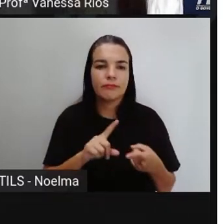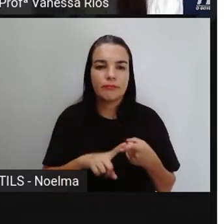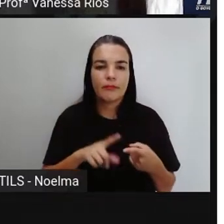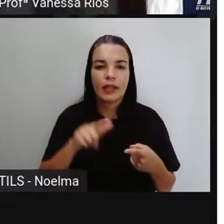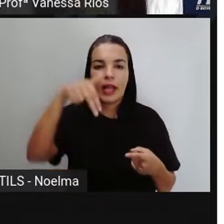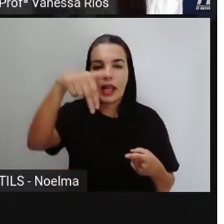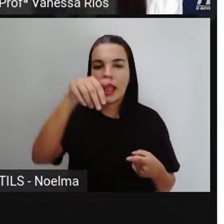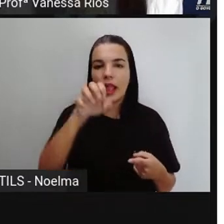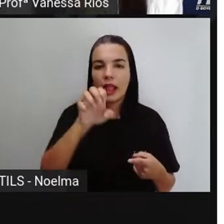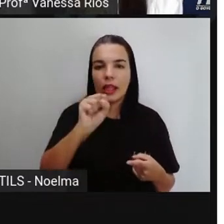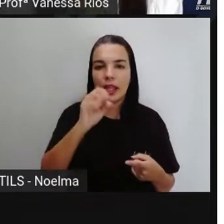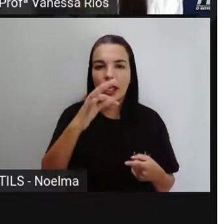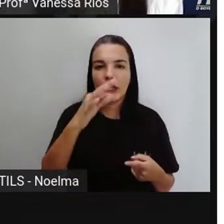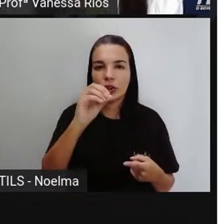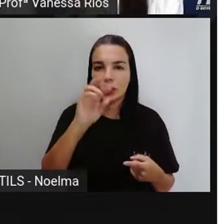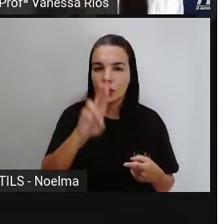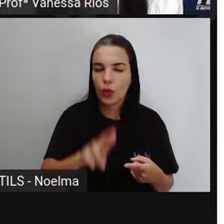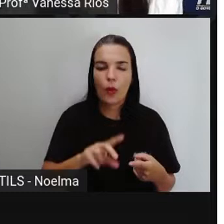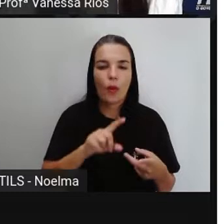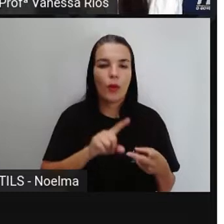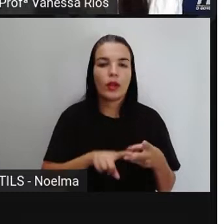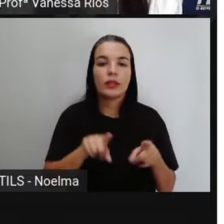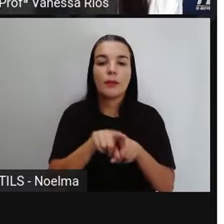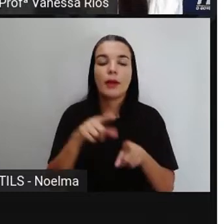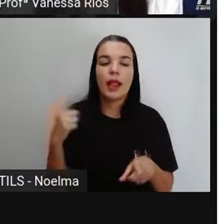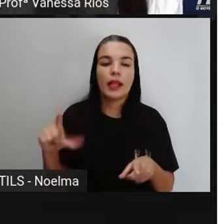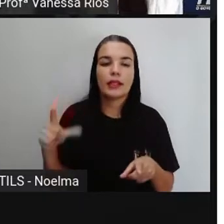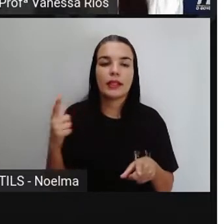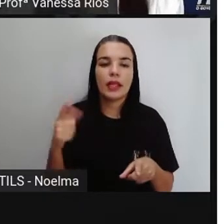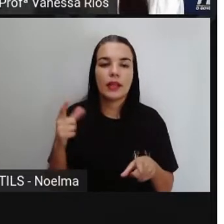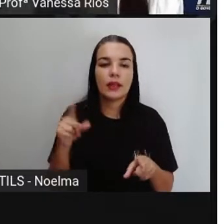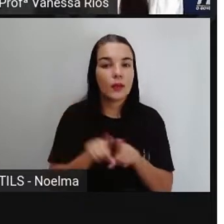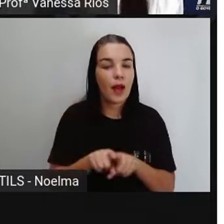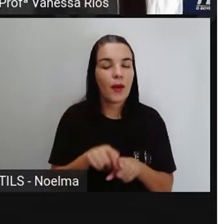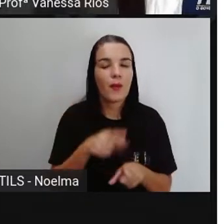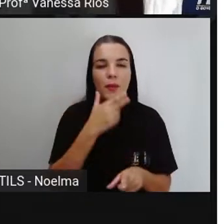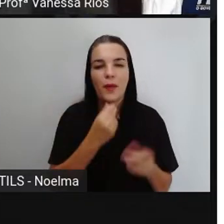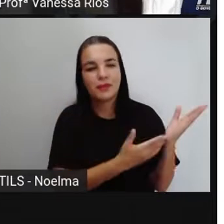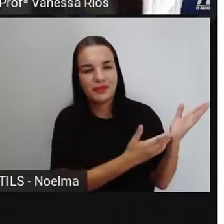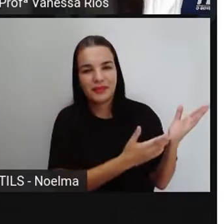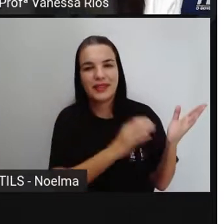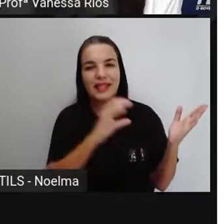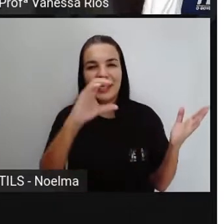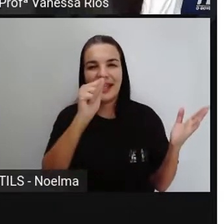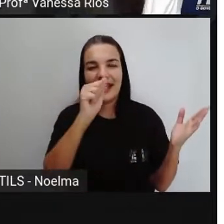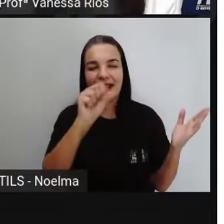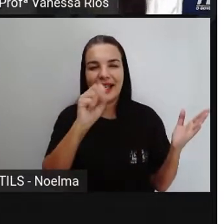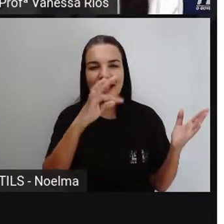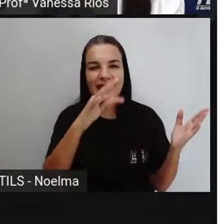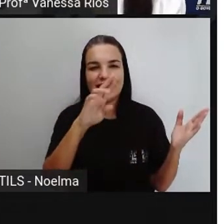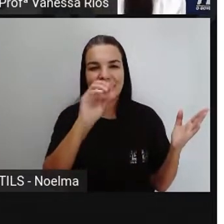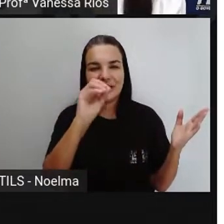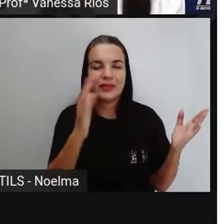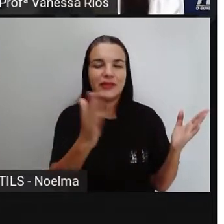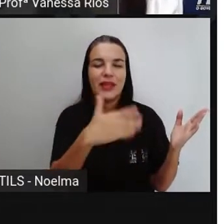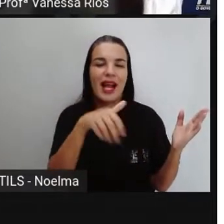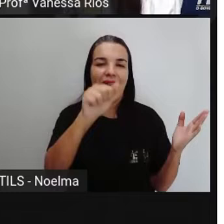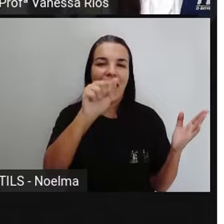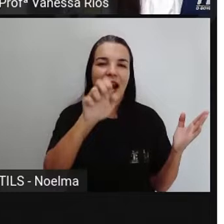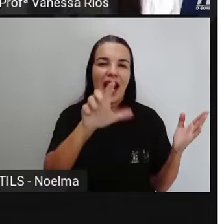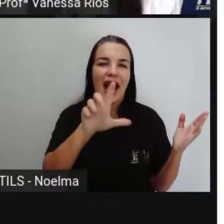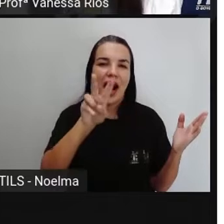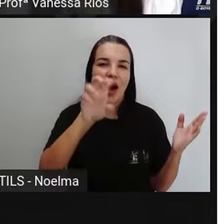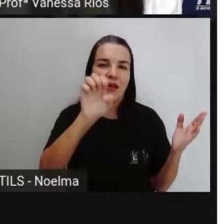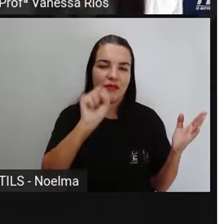Nestor Duarte e, caindo para a literatura, Castro Alves. Então, quando nós pensamos aí na cultura relacionada